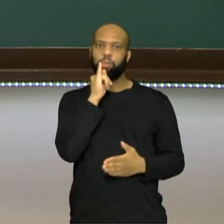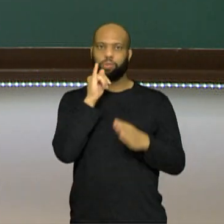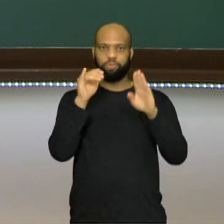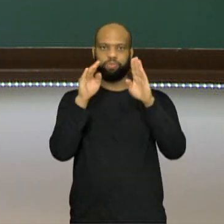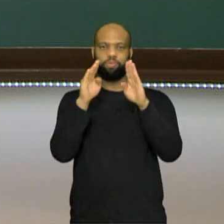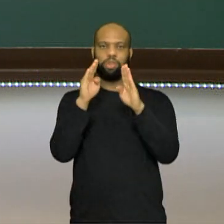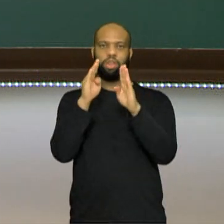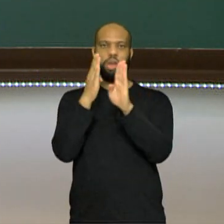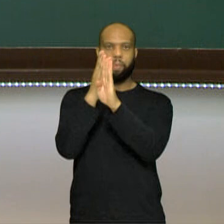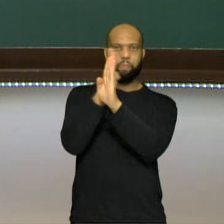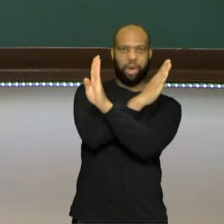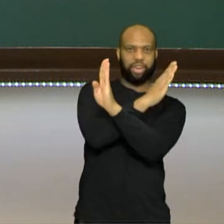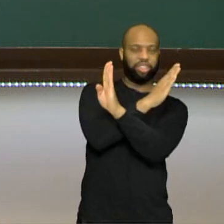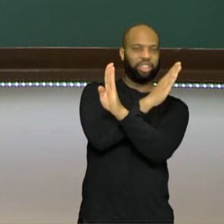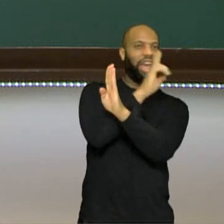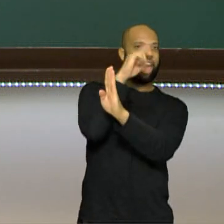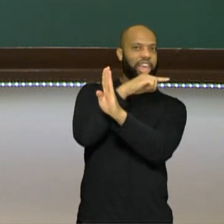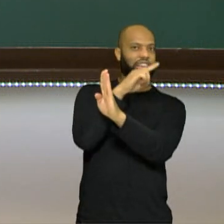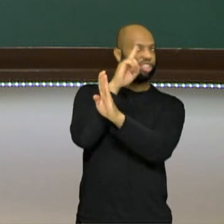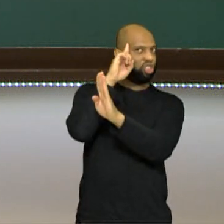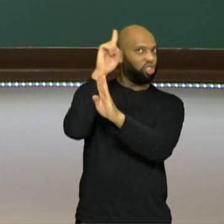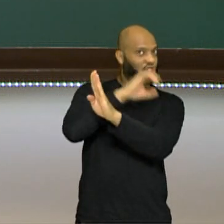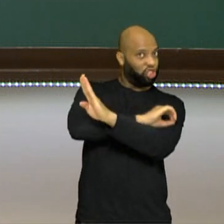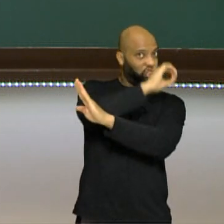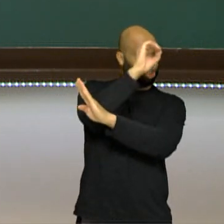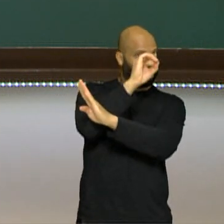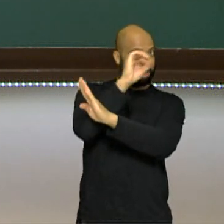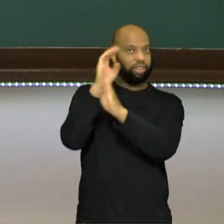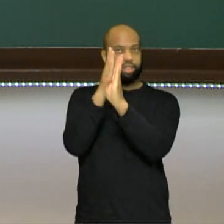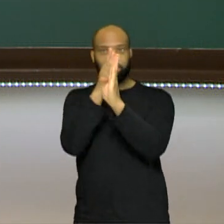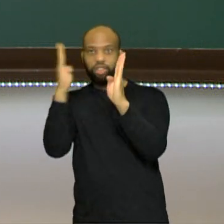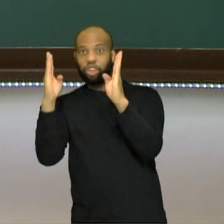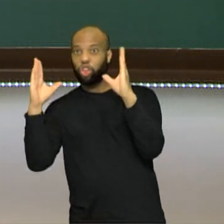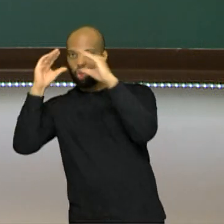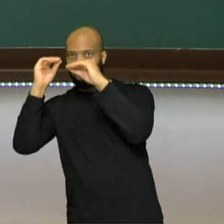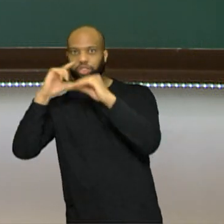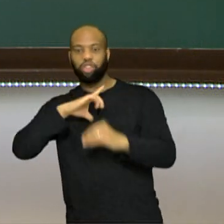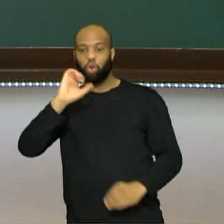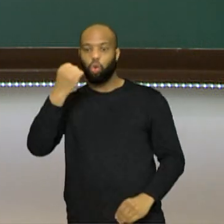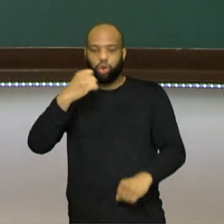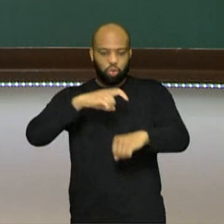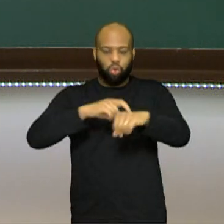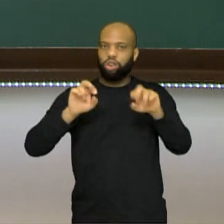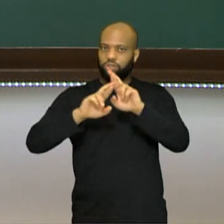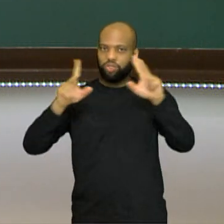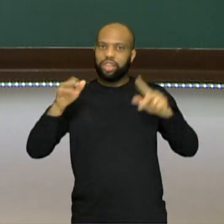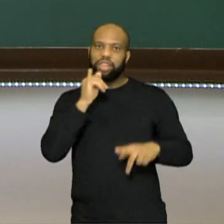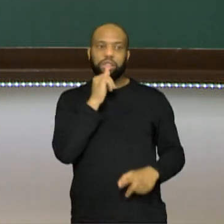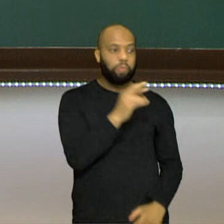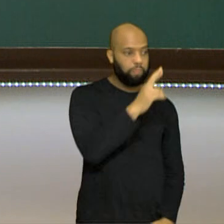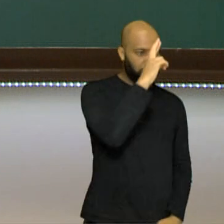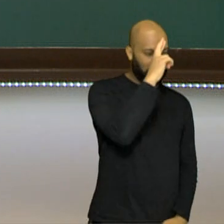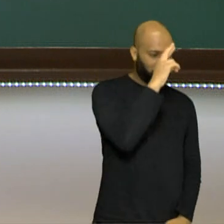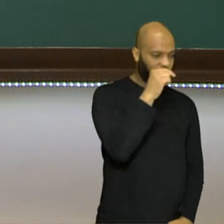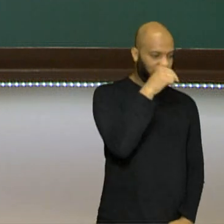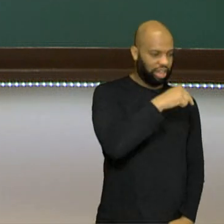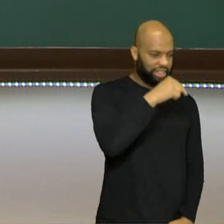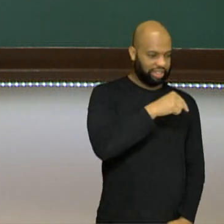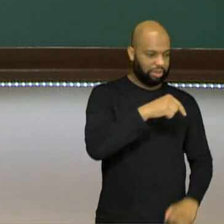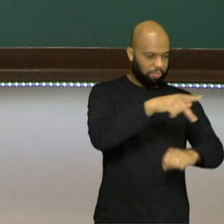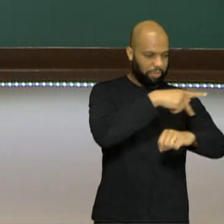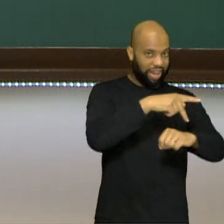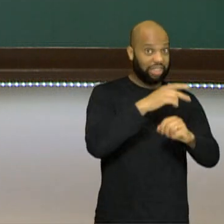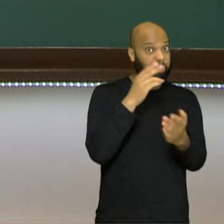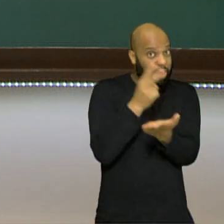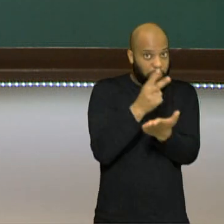dia, e do outro lado fosse à noite, quase com 8 horas de diferença. Enquanto é meio-dia em um dos lados do país, no outro já é 8 horas